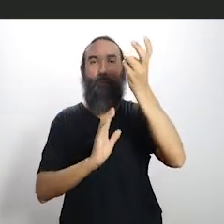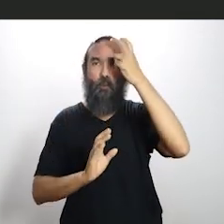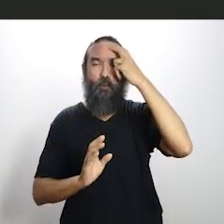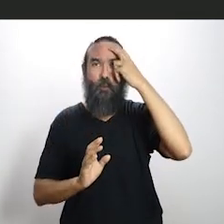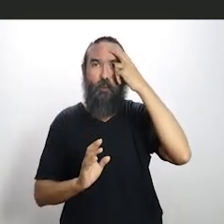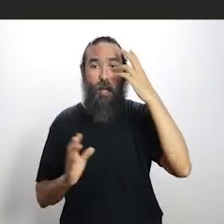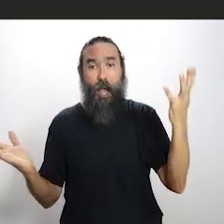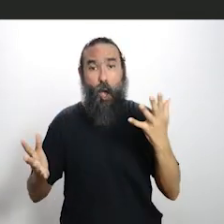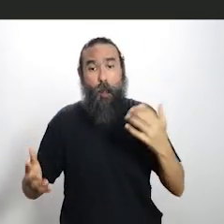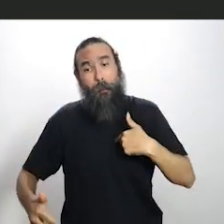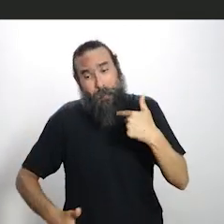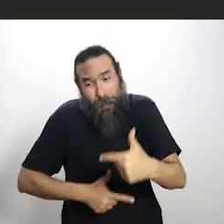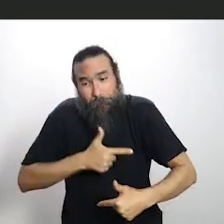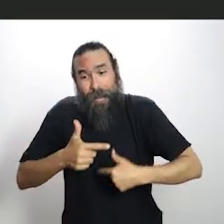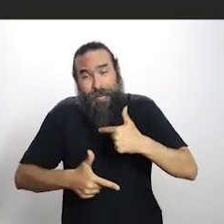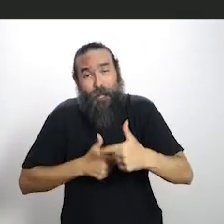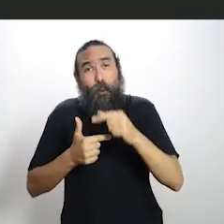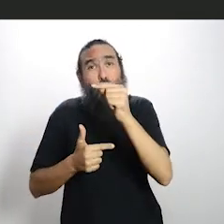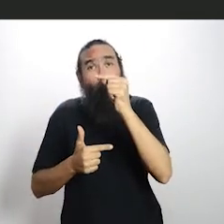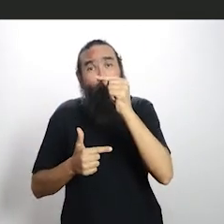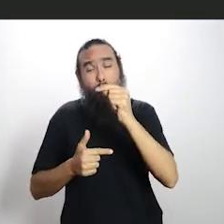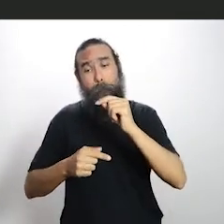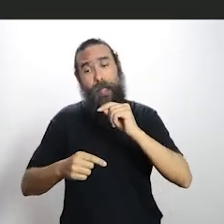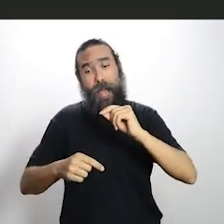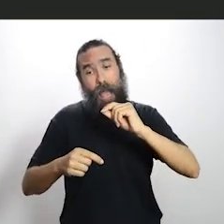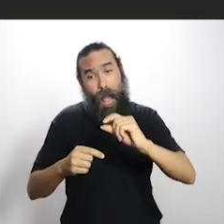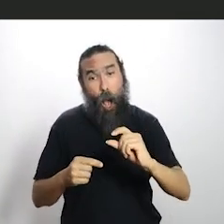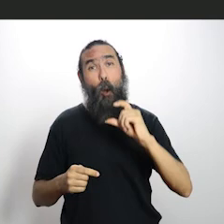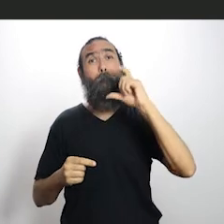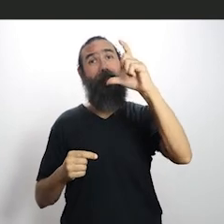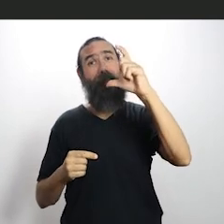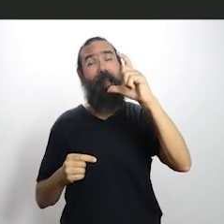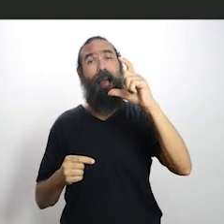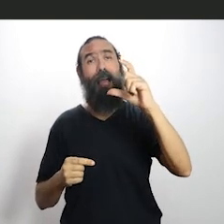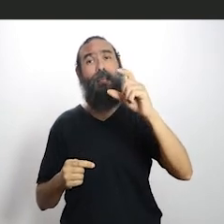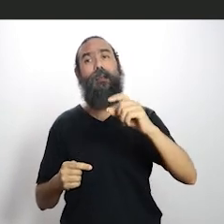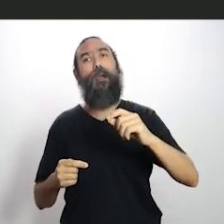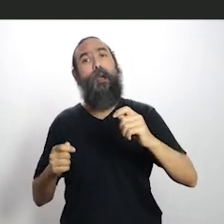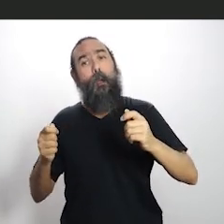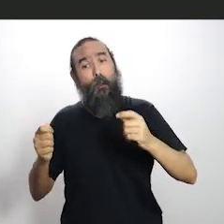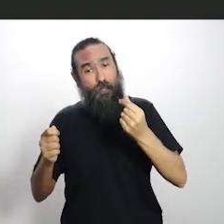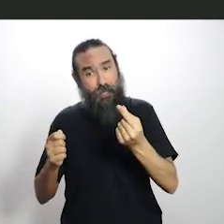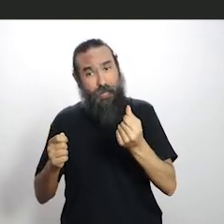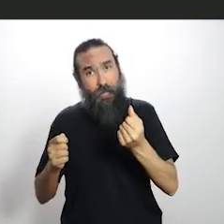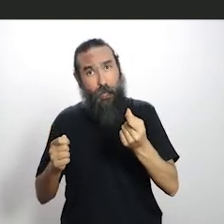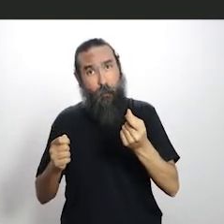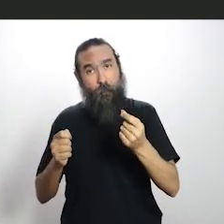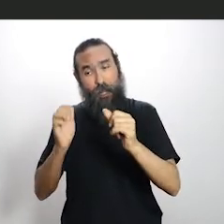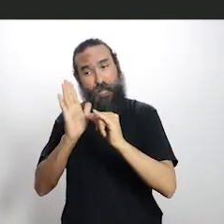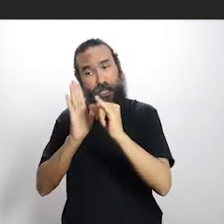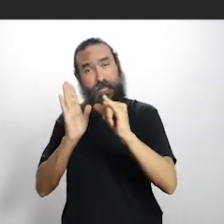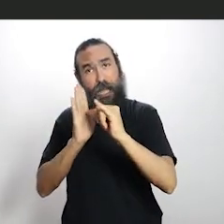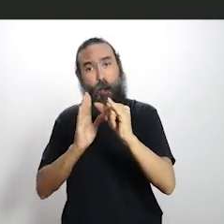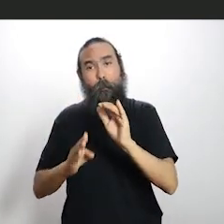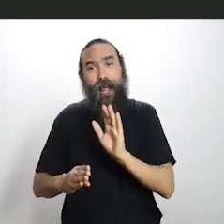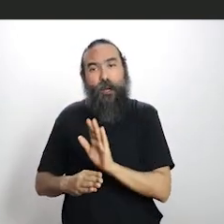educação principalmente nesse momento que as crianças eu tenho três filhos adolescente